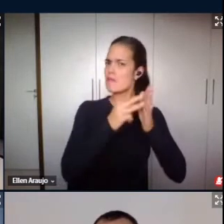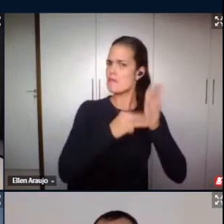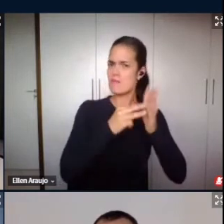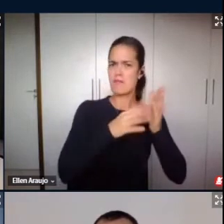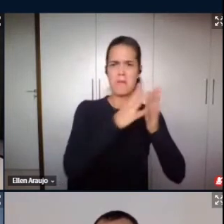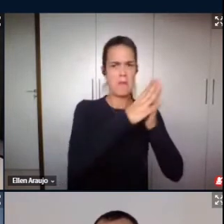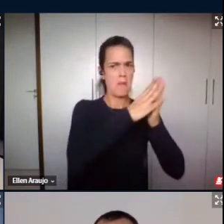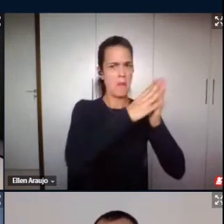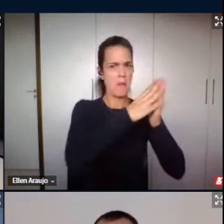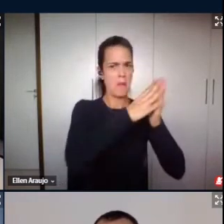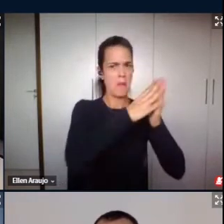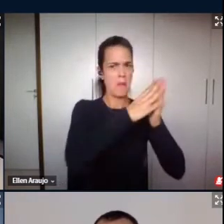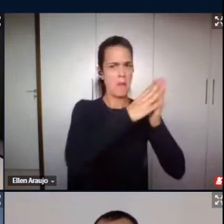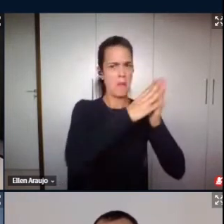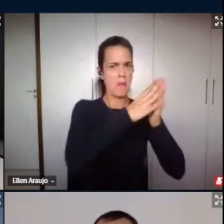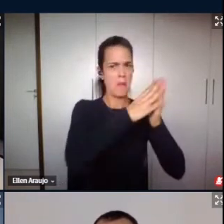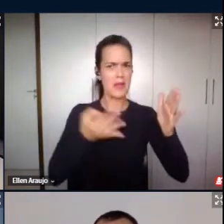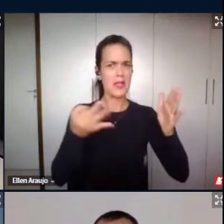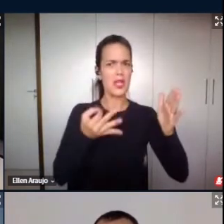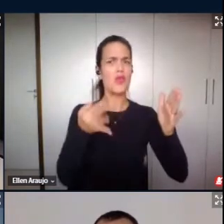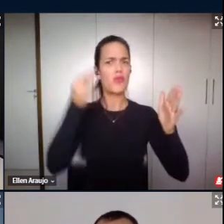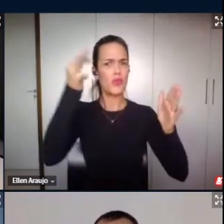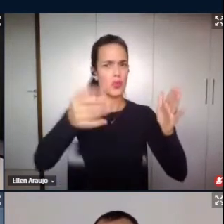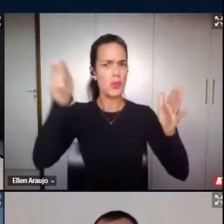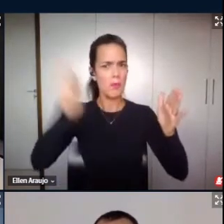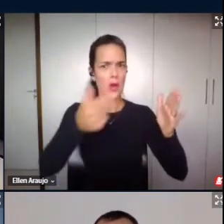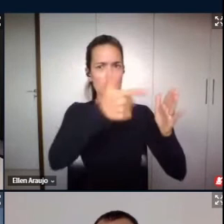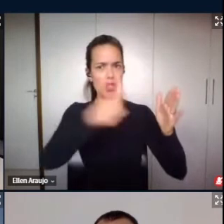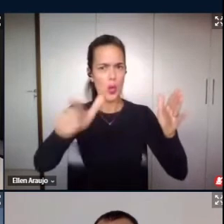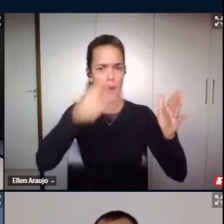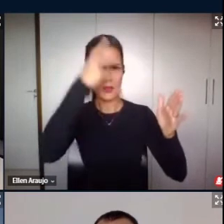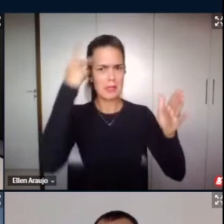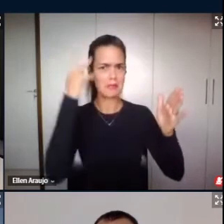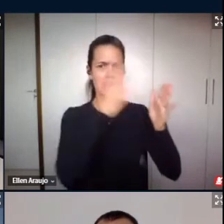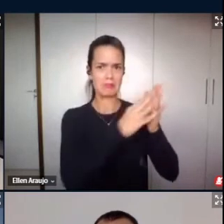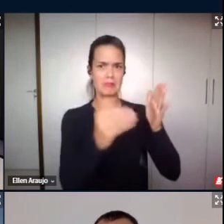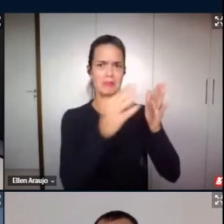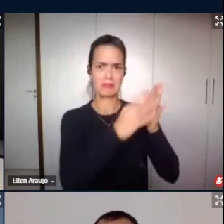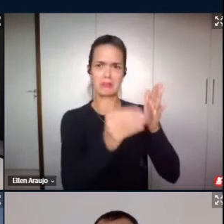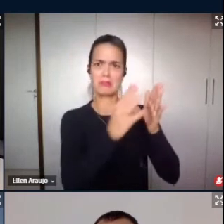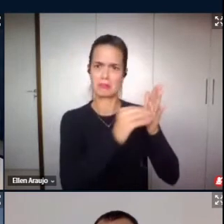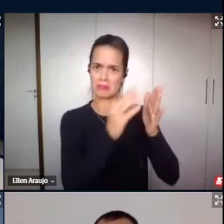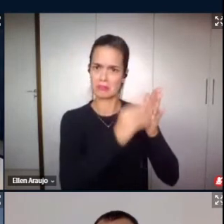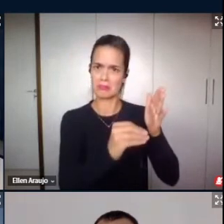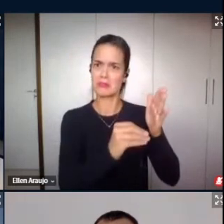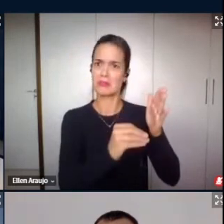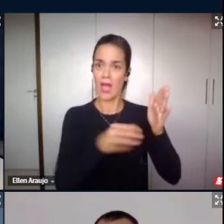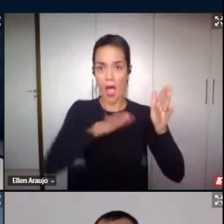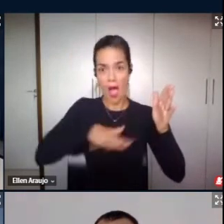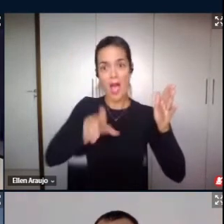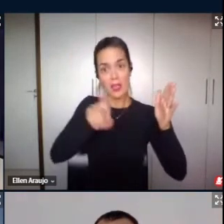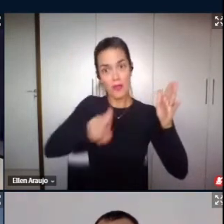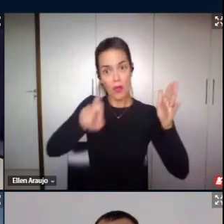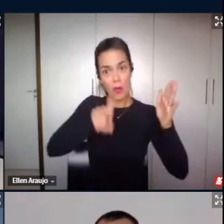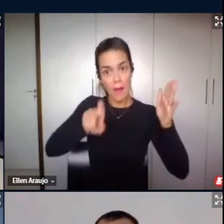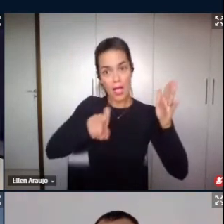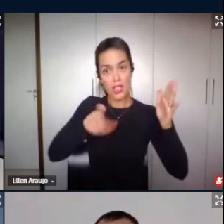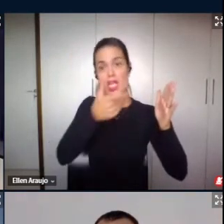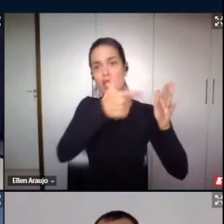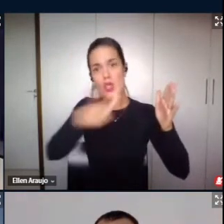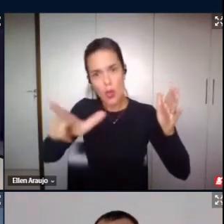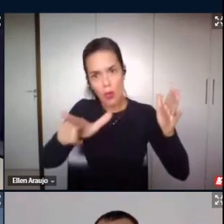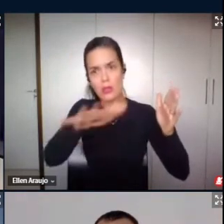para a elaboração de futuros repertórios terminográficos da própria área de informática, mas também de outras áreas do